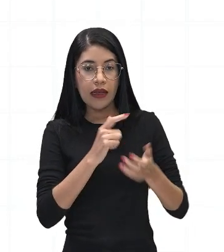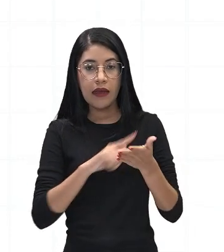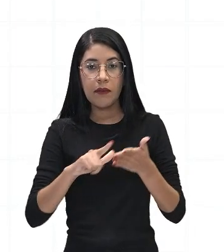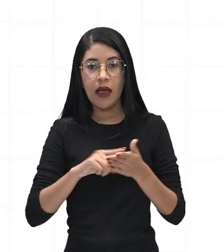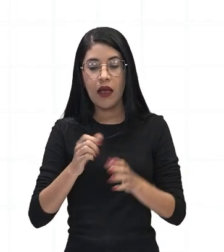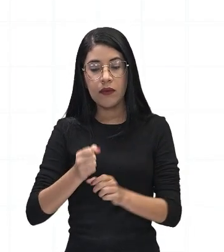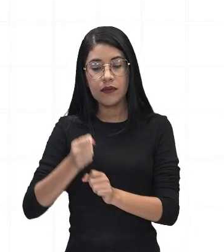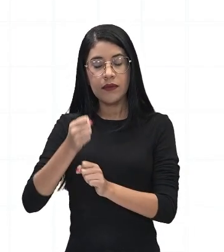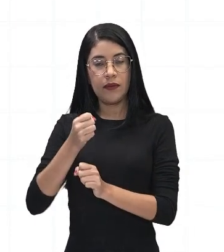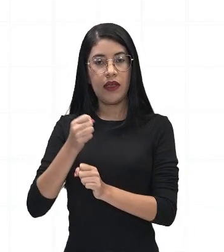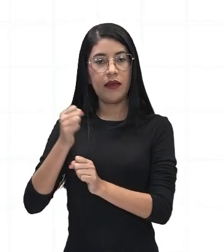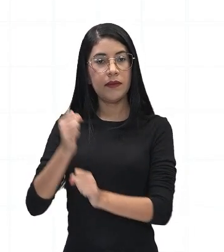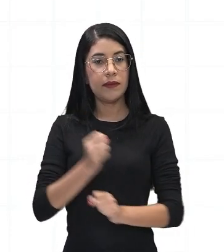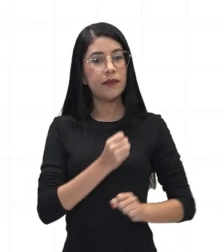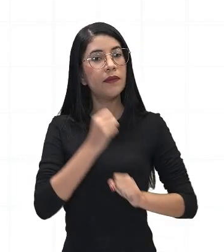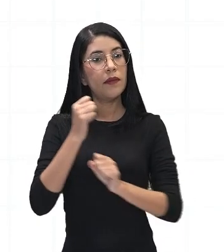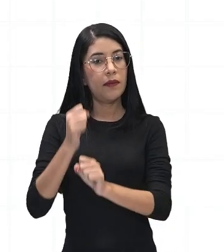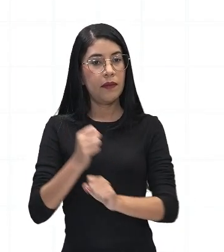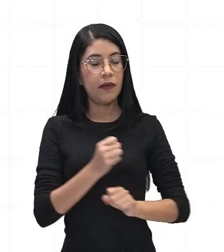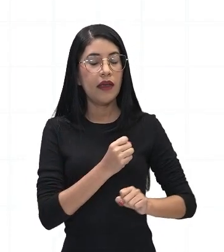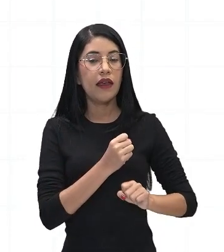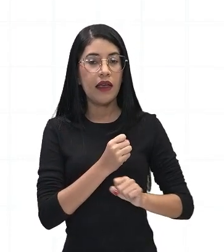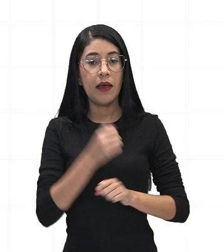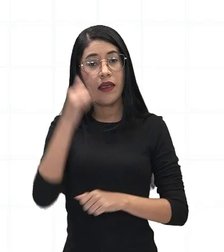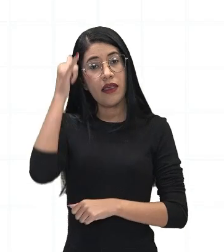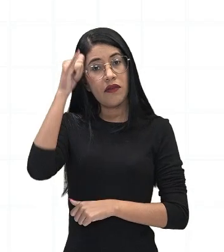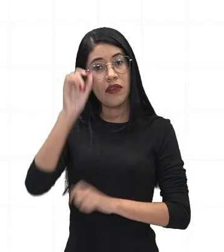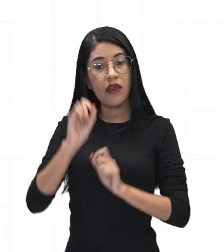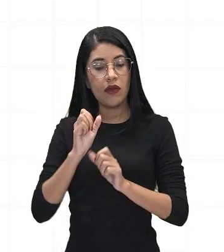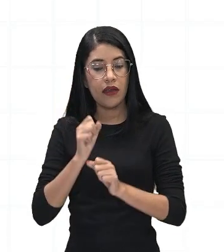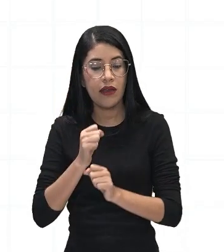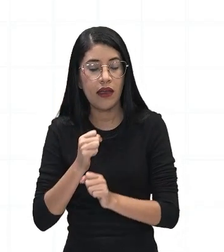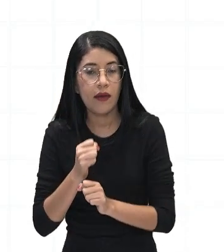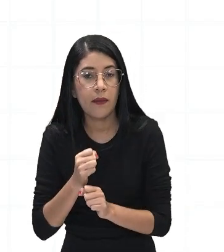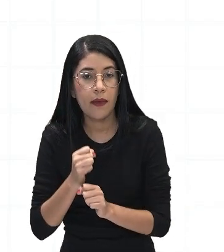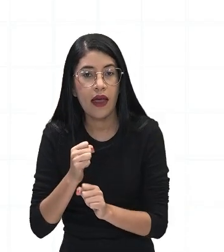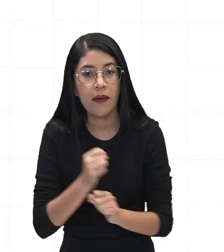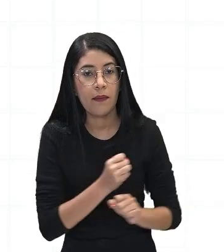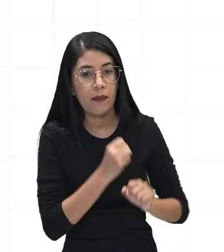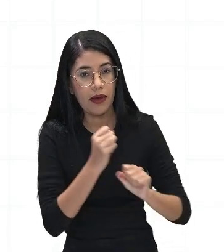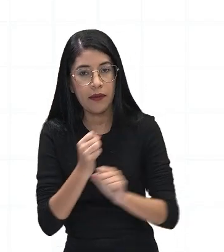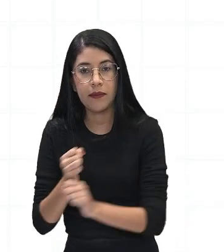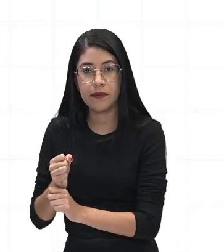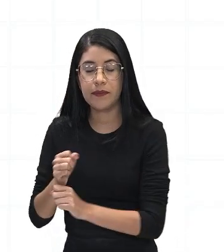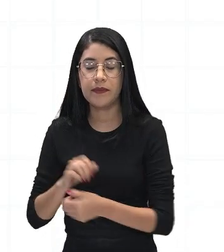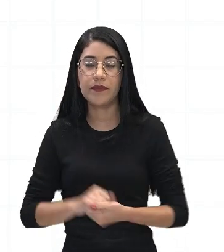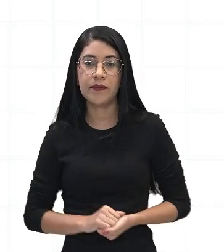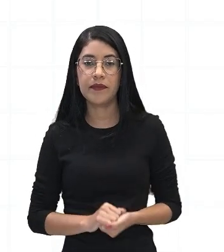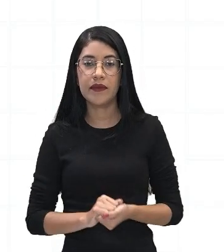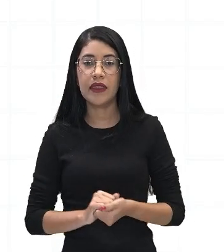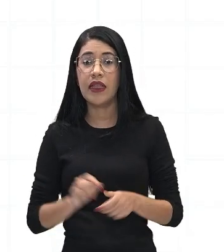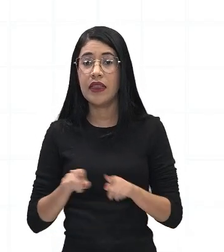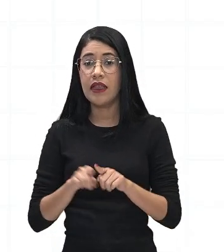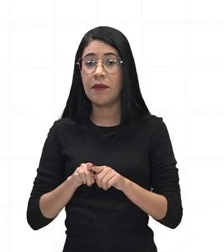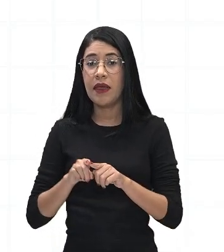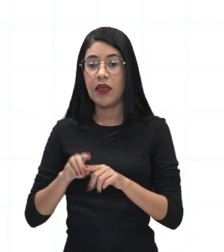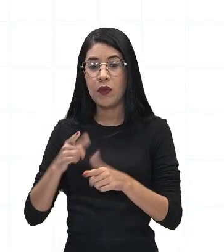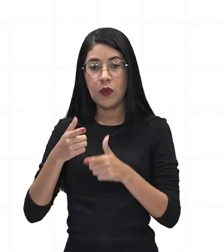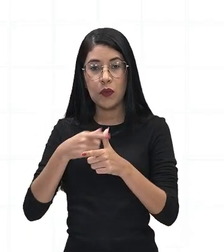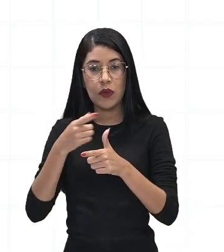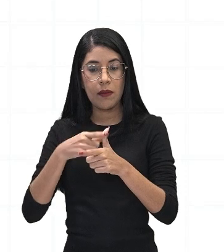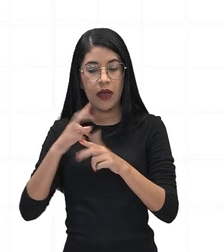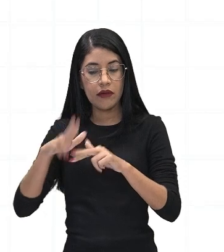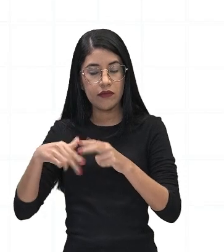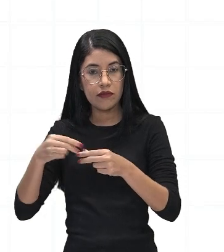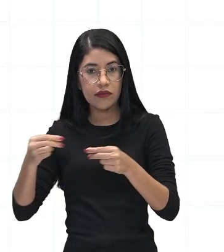cabo adequado à sua altura, evitando ali inclinar o corpo para frente. Quando for amarrar os sapatos, evite